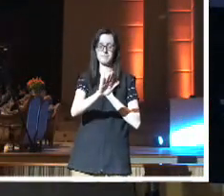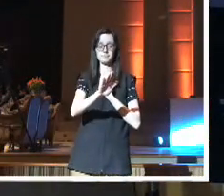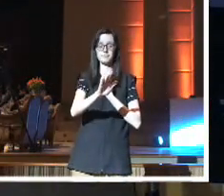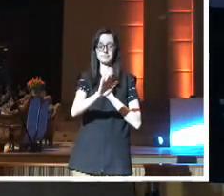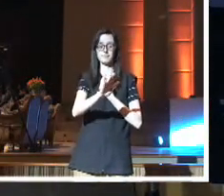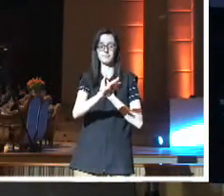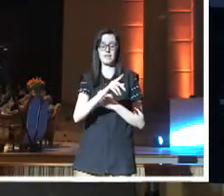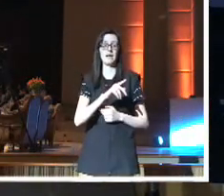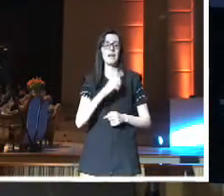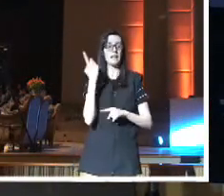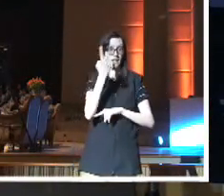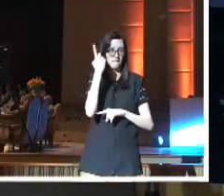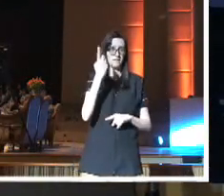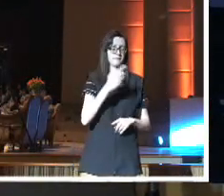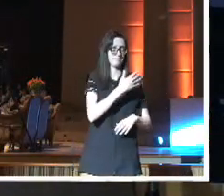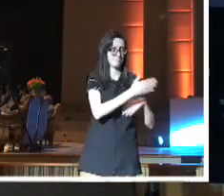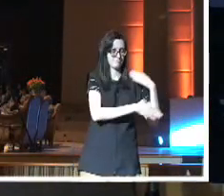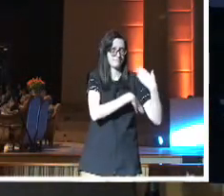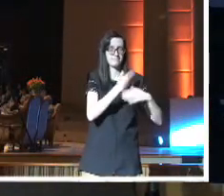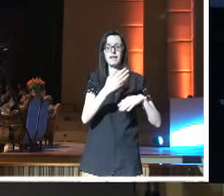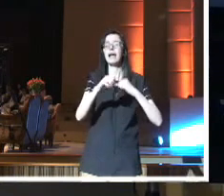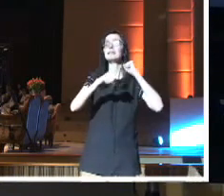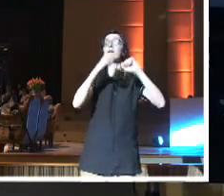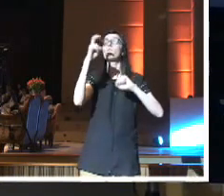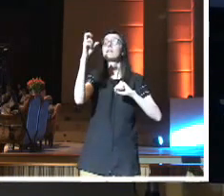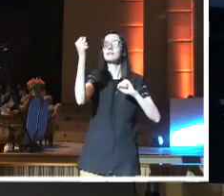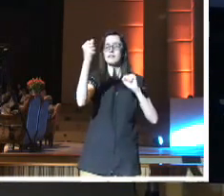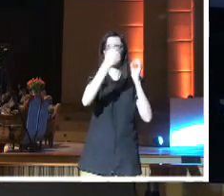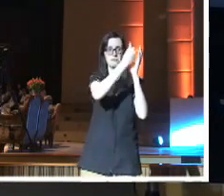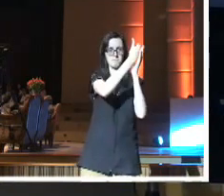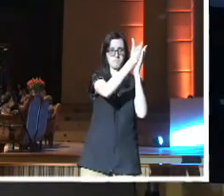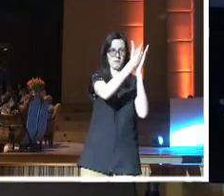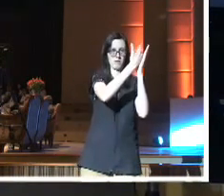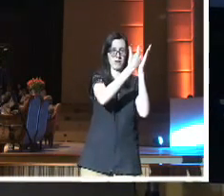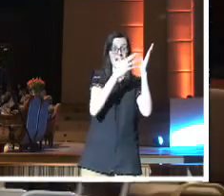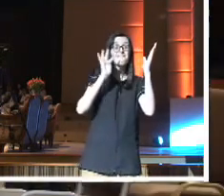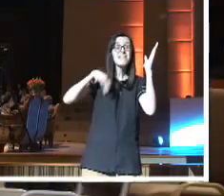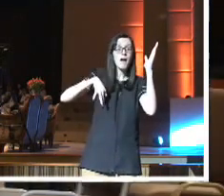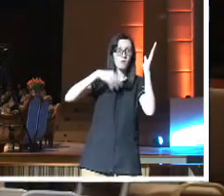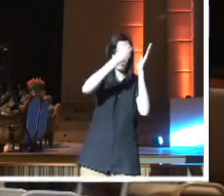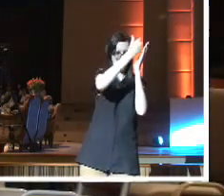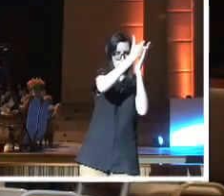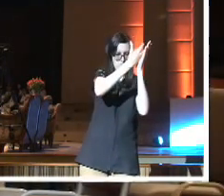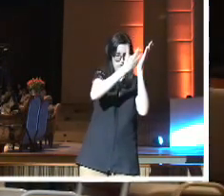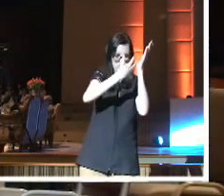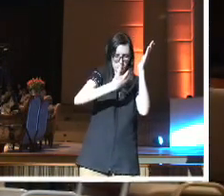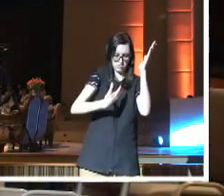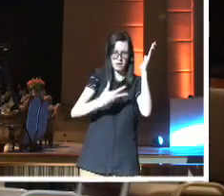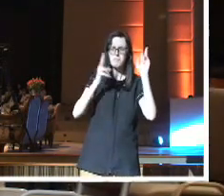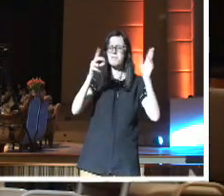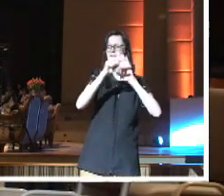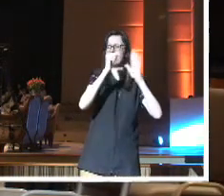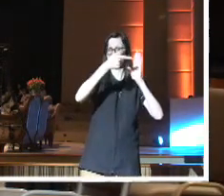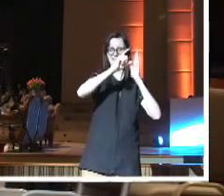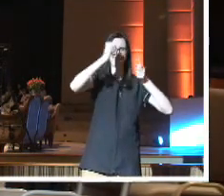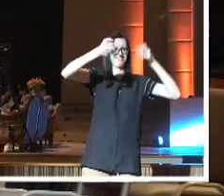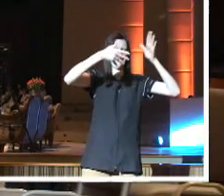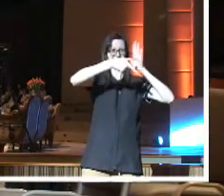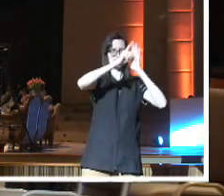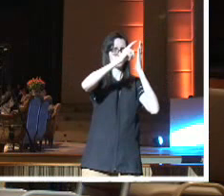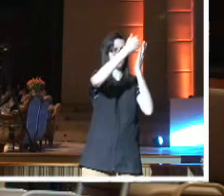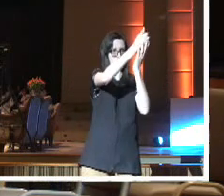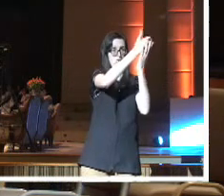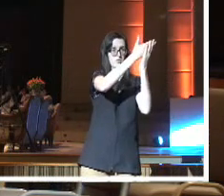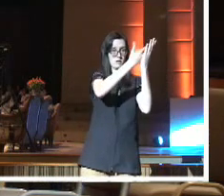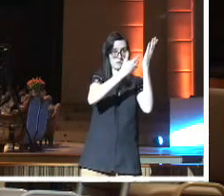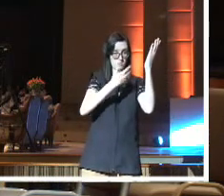Chega no final desse Salmo 56 que a gente está estudando aqui, nesses versículos mesmo, né, ele